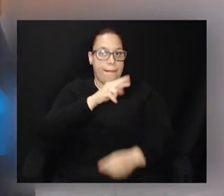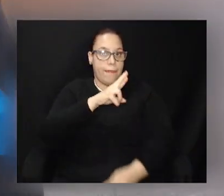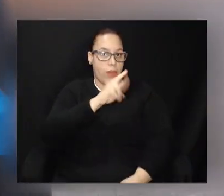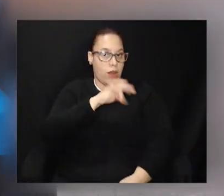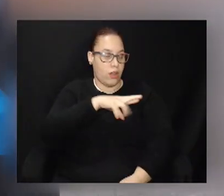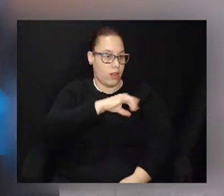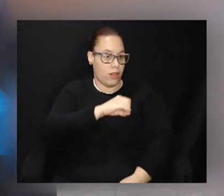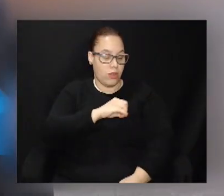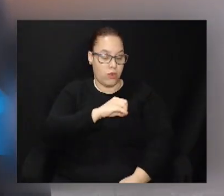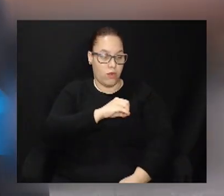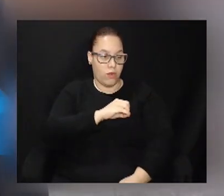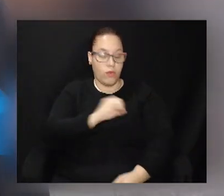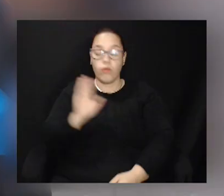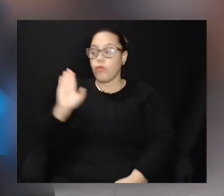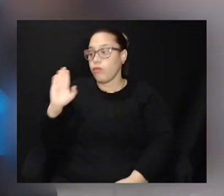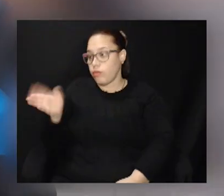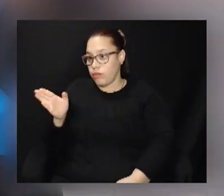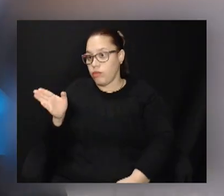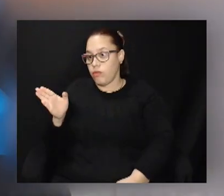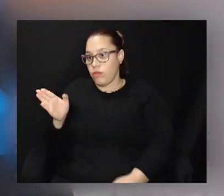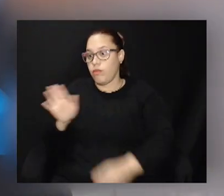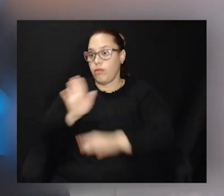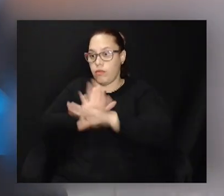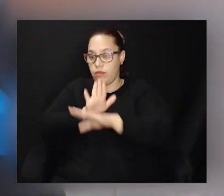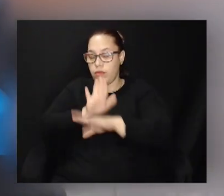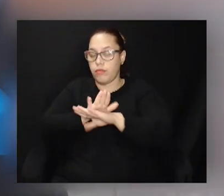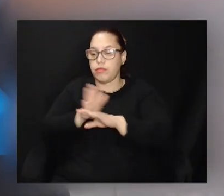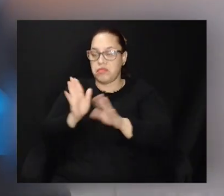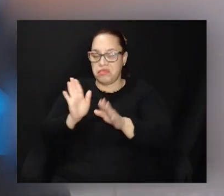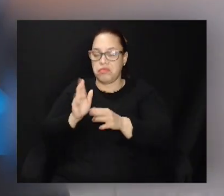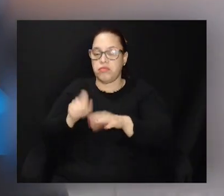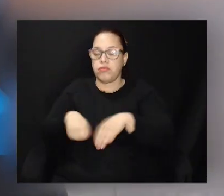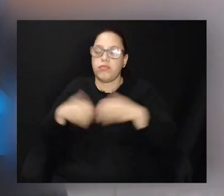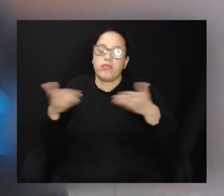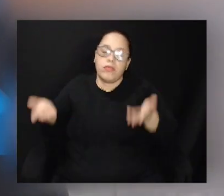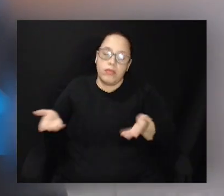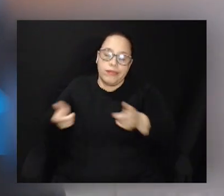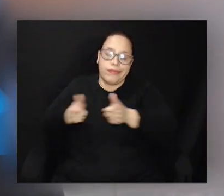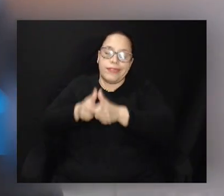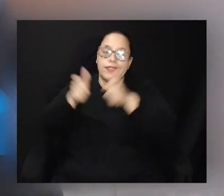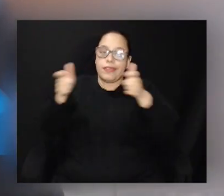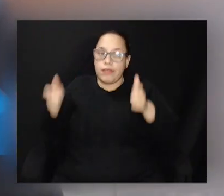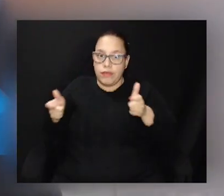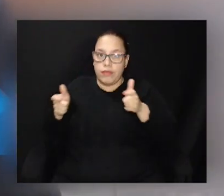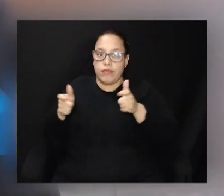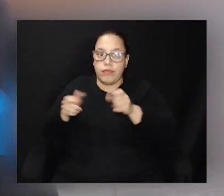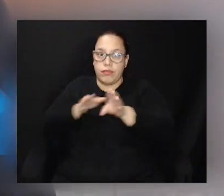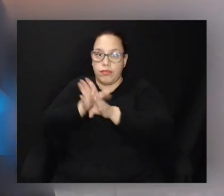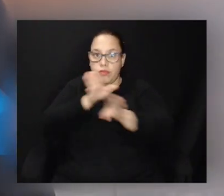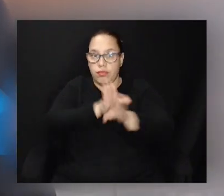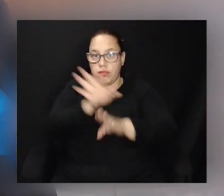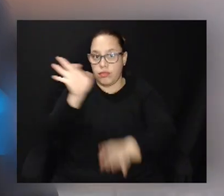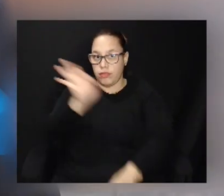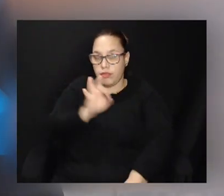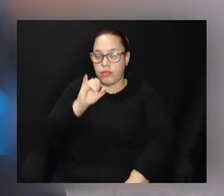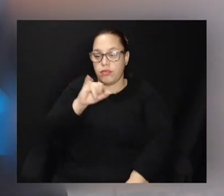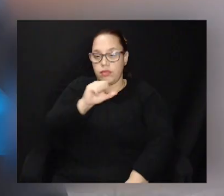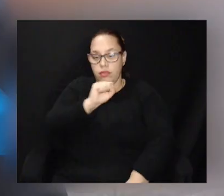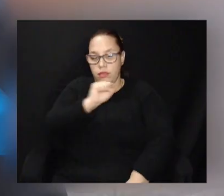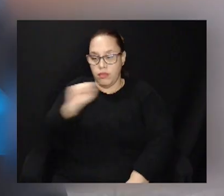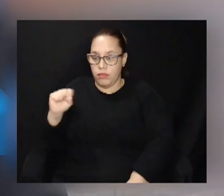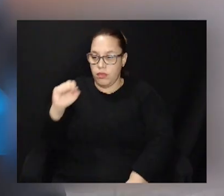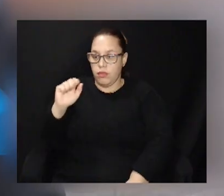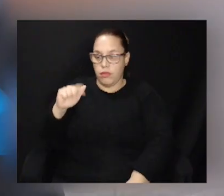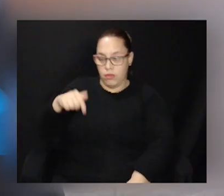fazendo efeito na cidade de Campinas, agora com a ampliação que vai destinar uma parte do ISSQN,